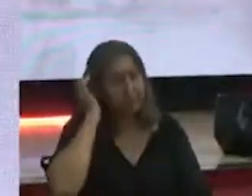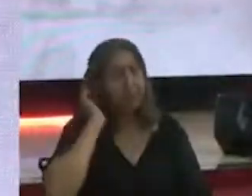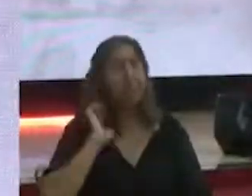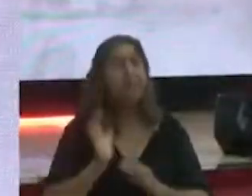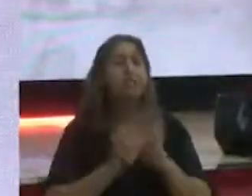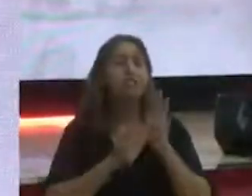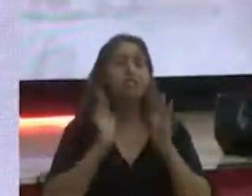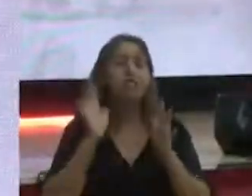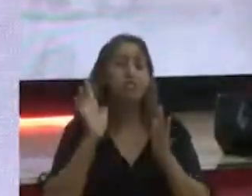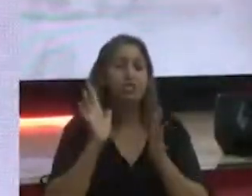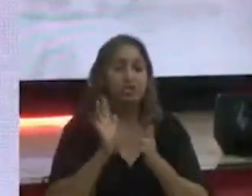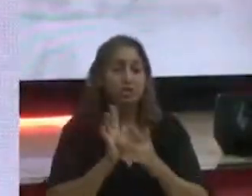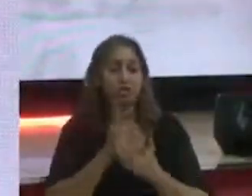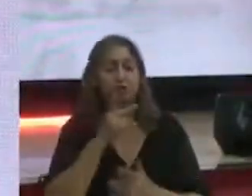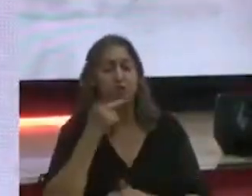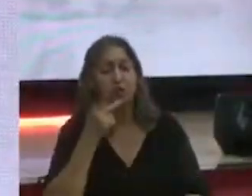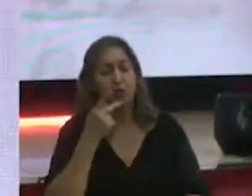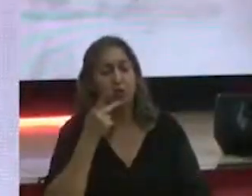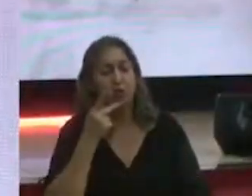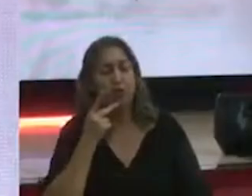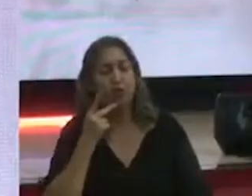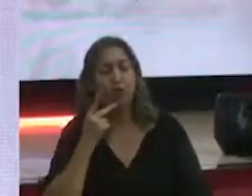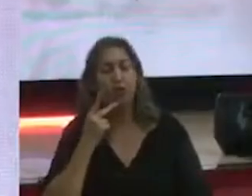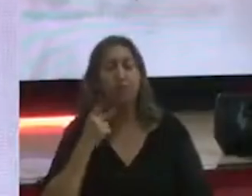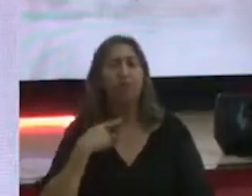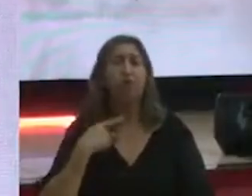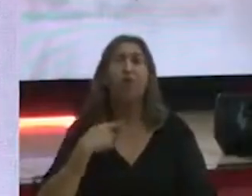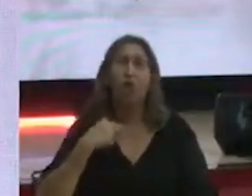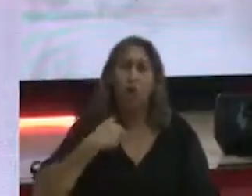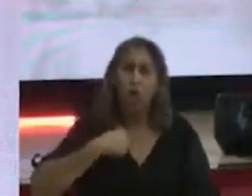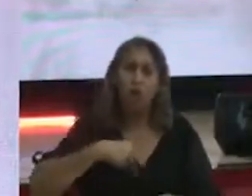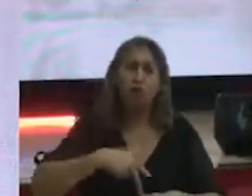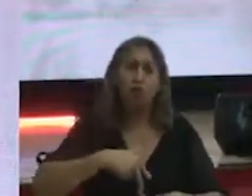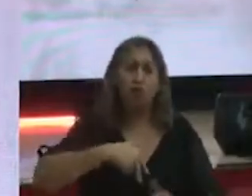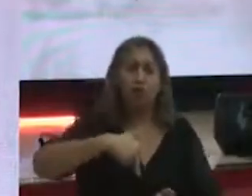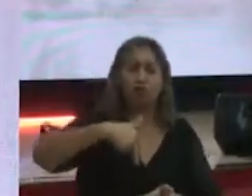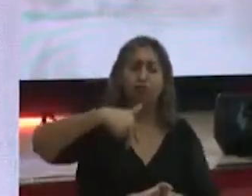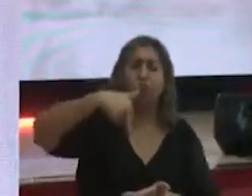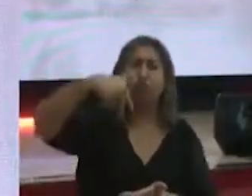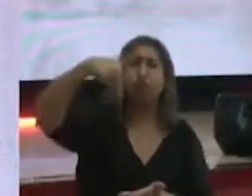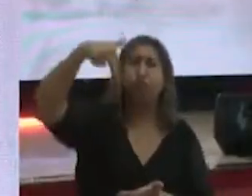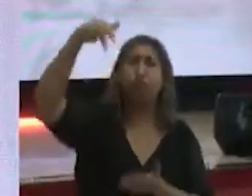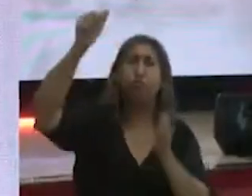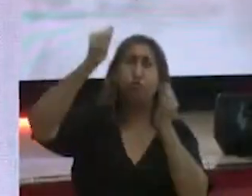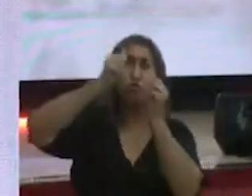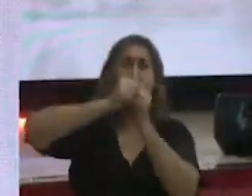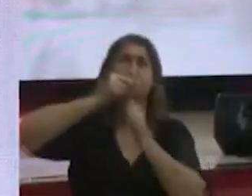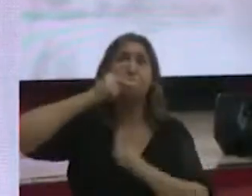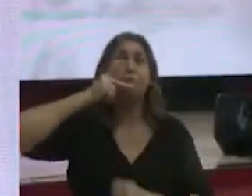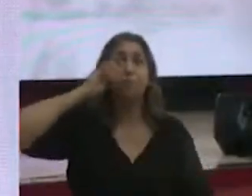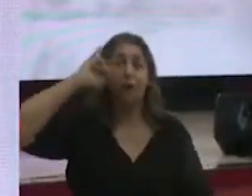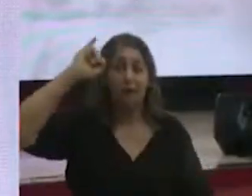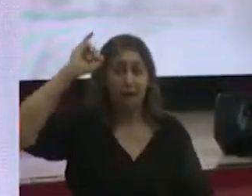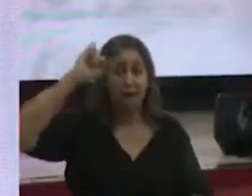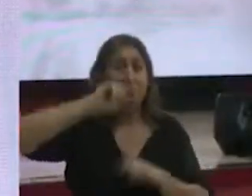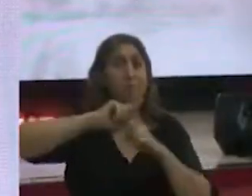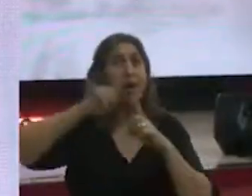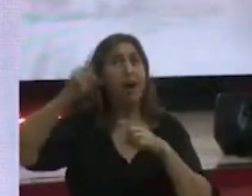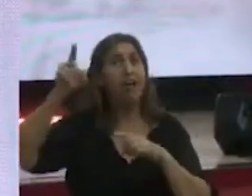disse que estaria indo junto ao pai mas que deixaria o espírito santo